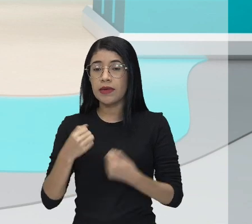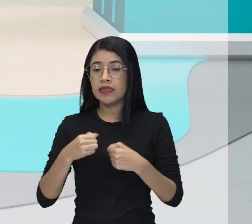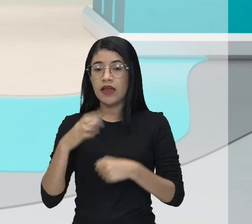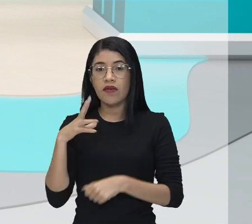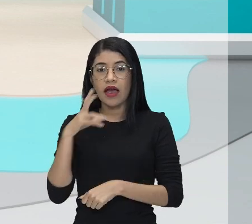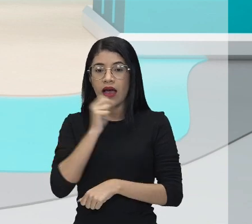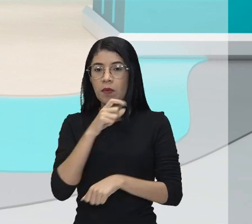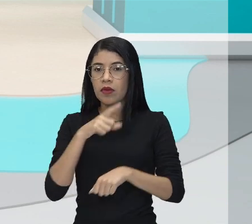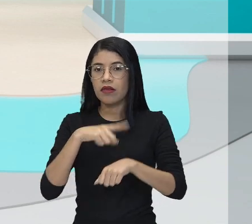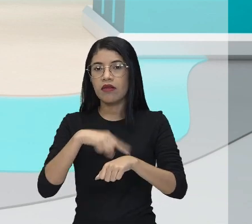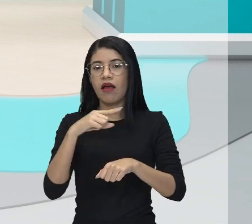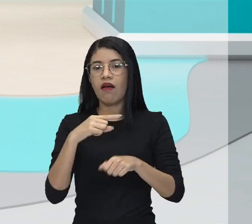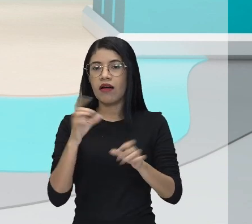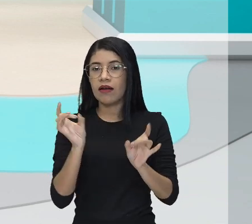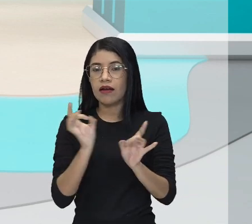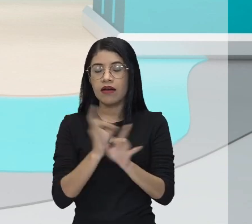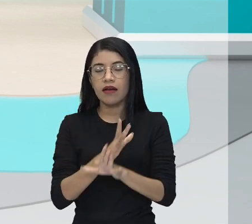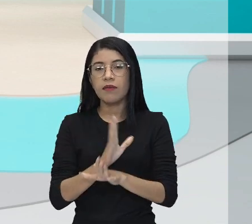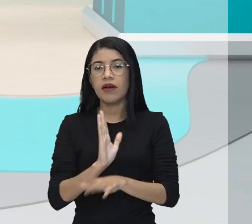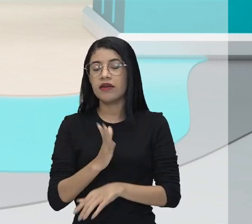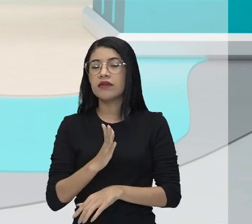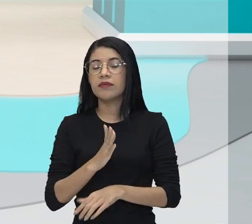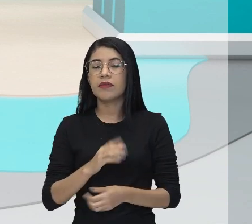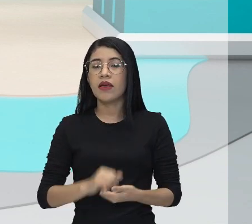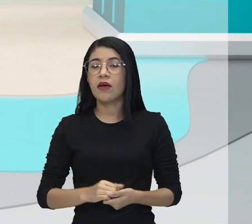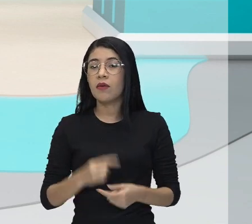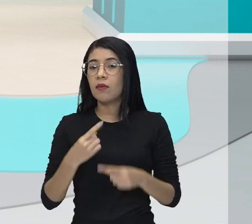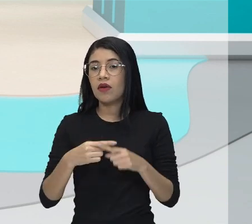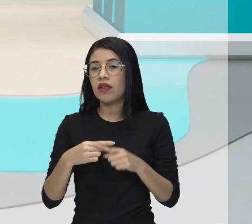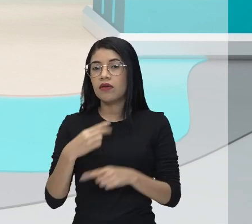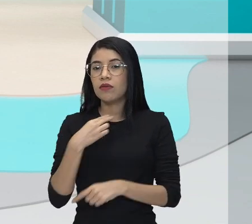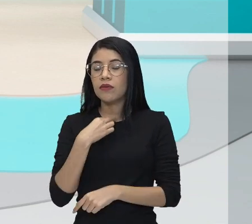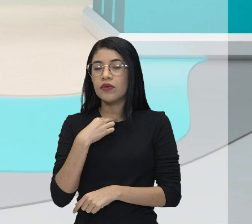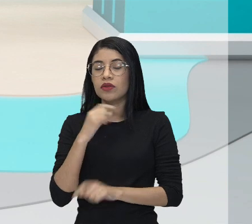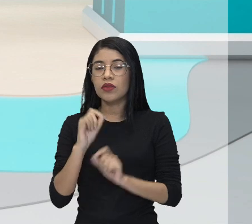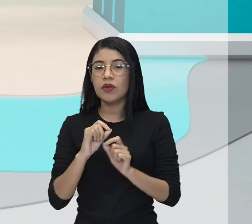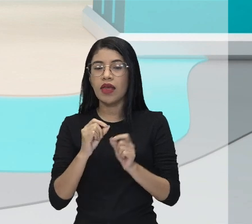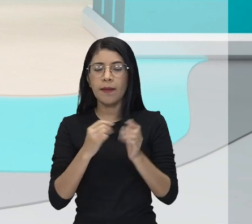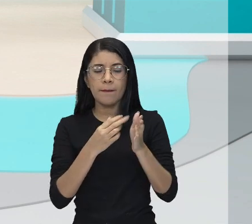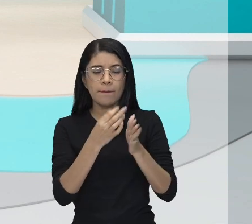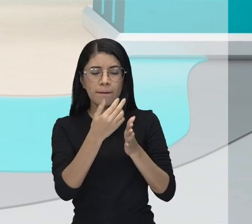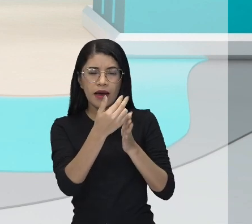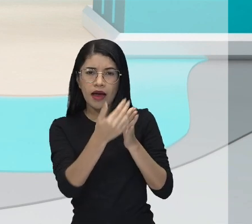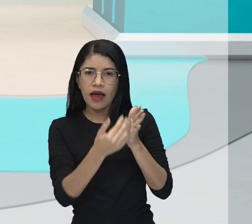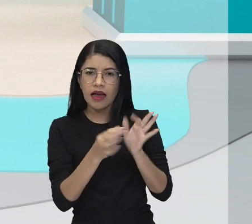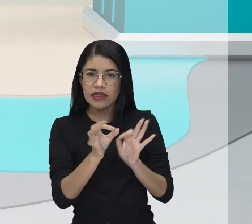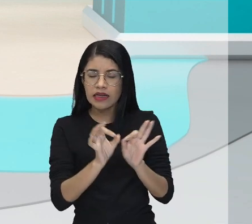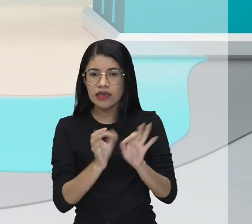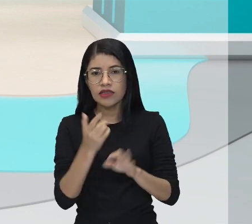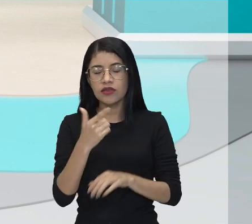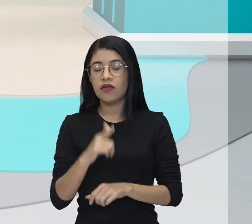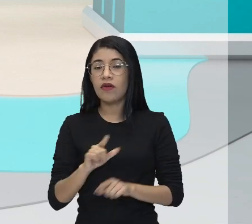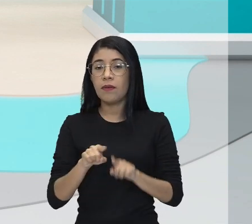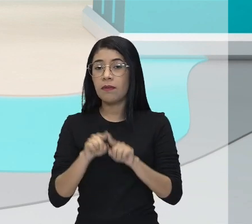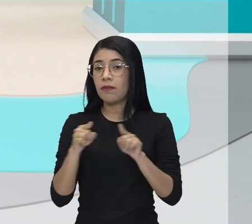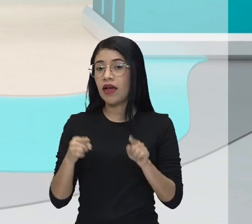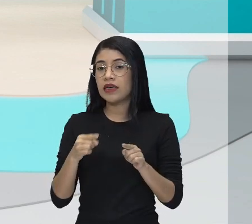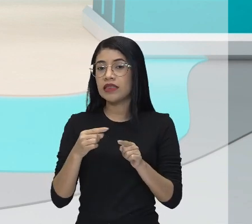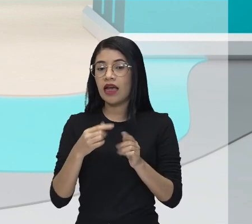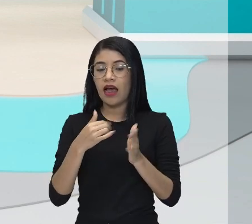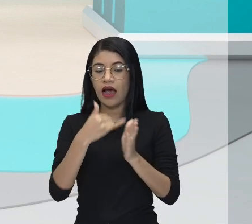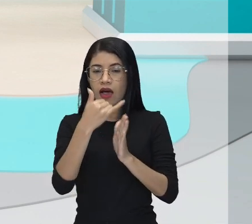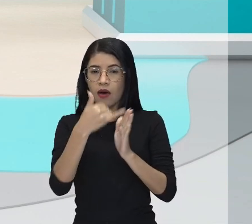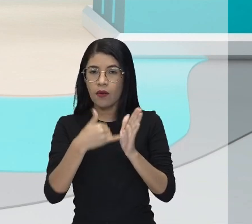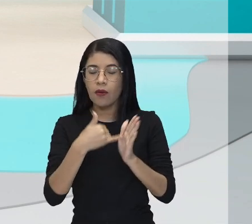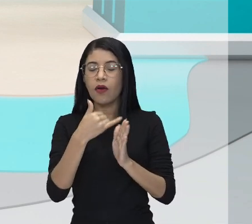porque não tinha a possibilidade da correção. Já a tinta a óleo, não. O artista podia corrigir